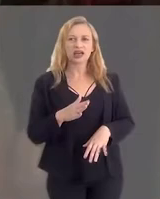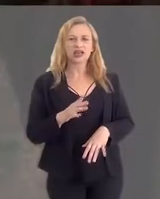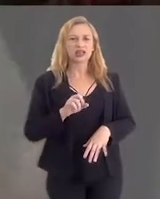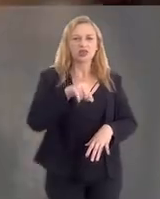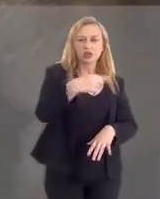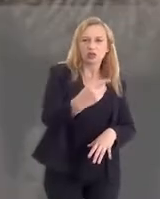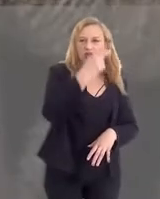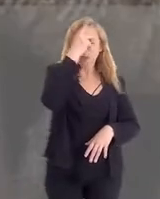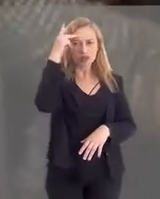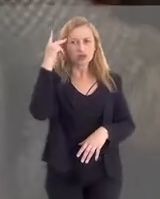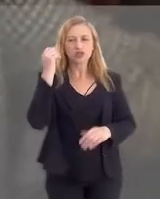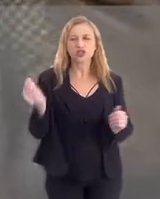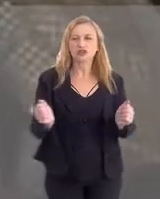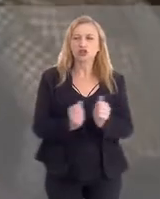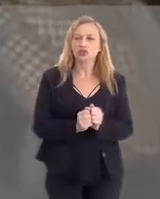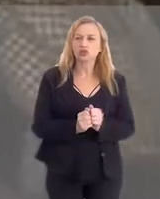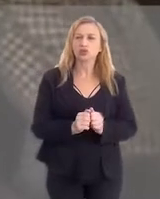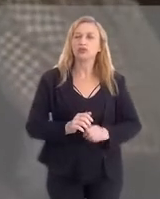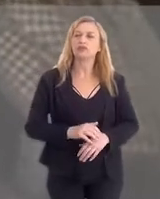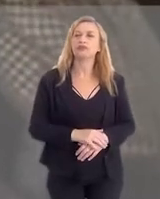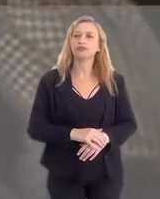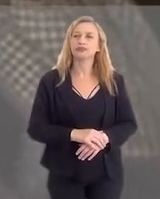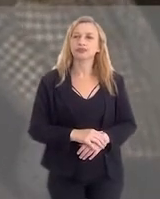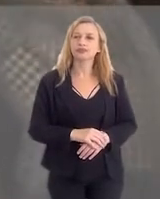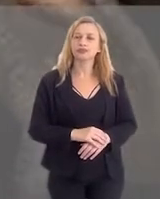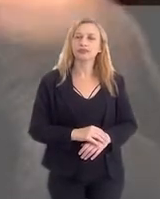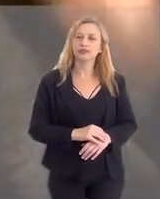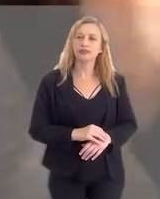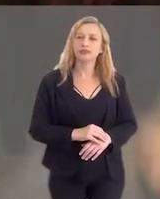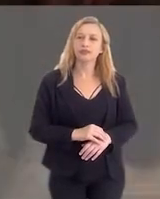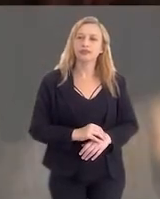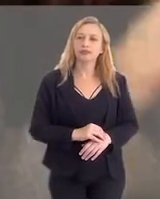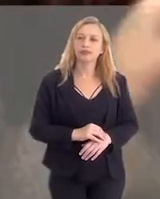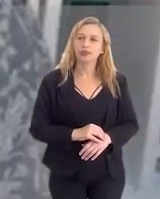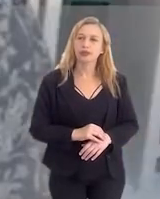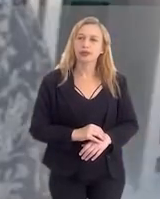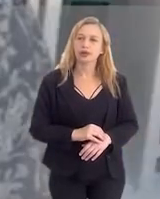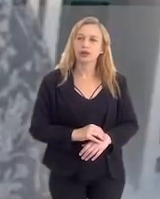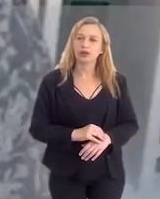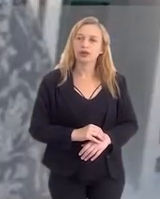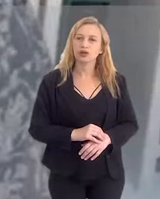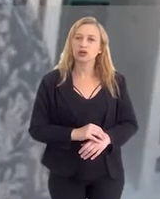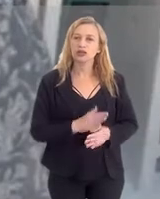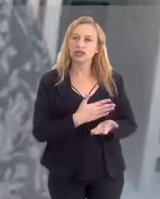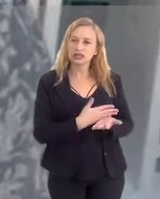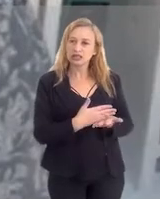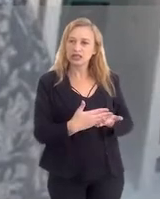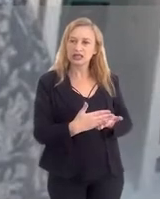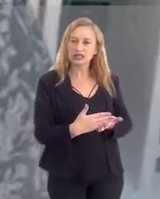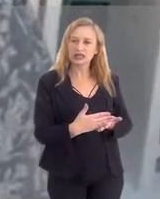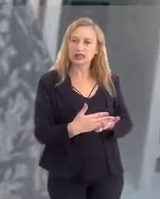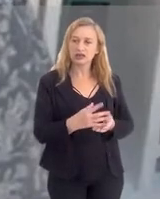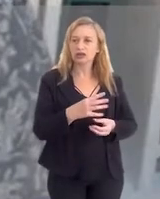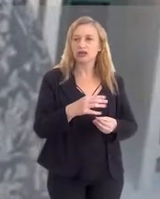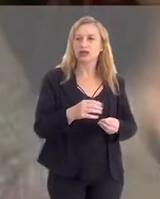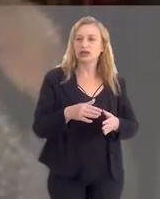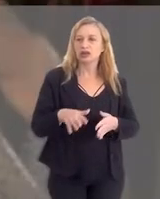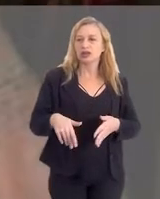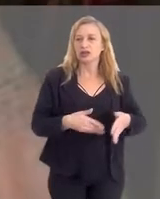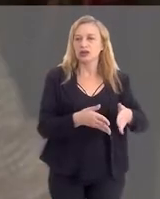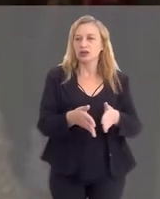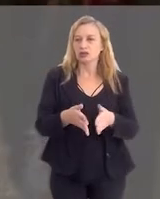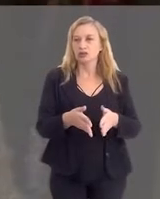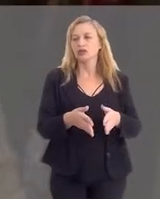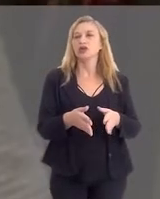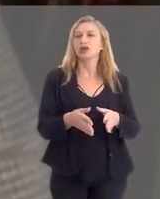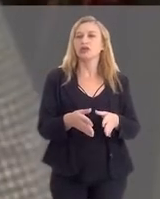muito menos minhas do que das de outras pessoas que estavam em volta, e aí eu tomo um rumo que tenha mais a ver